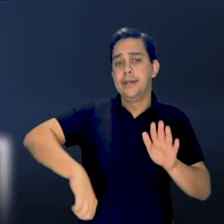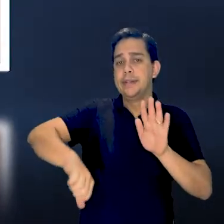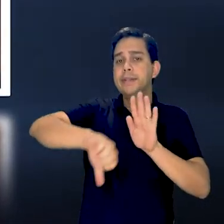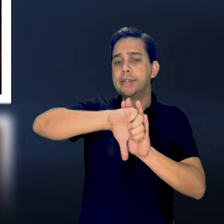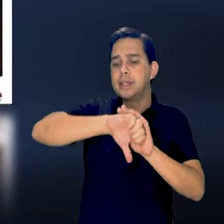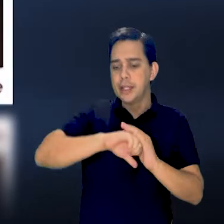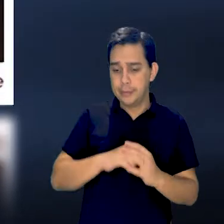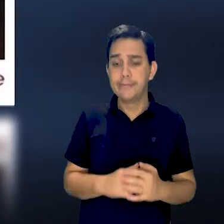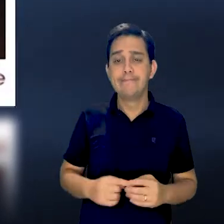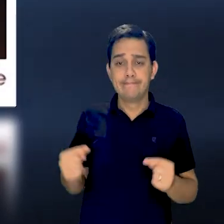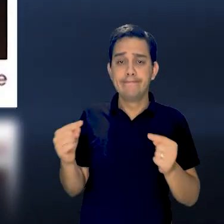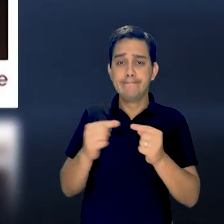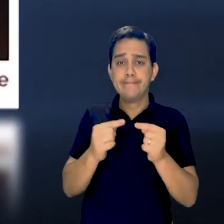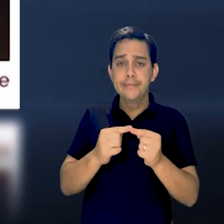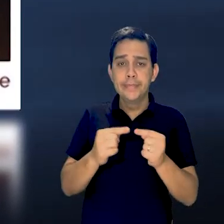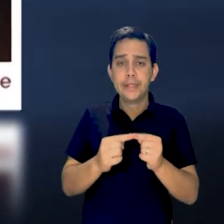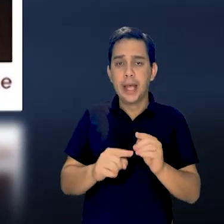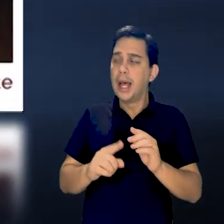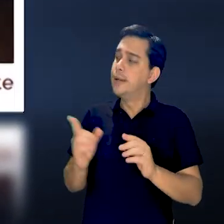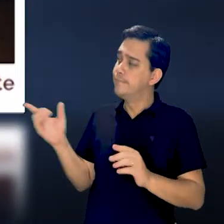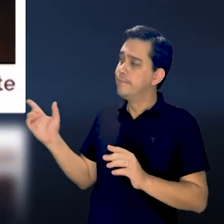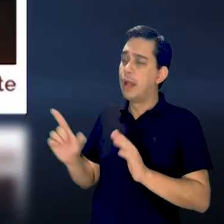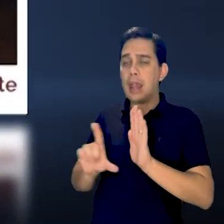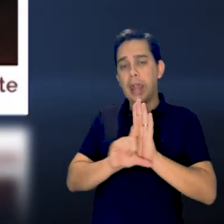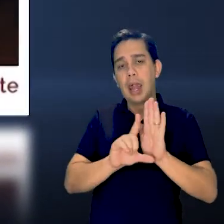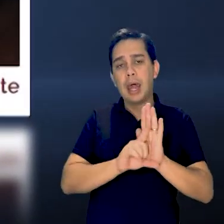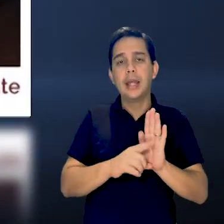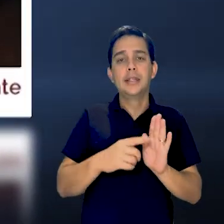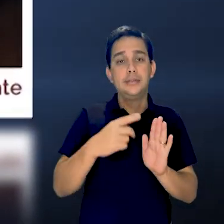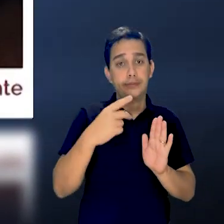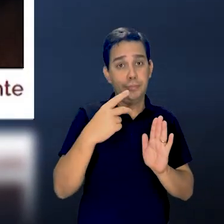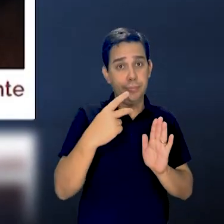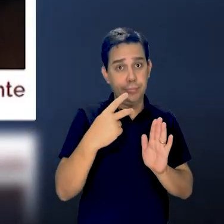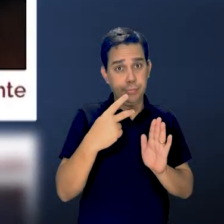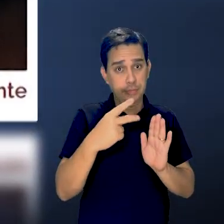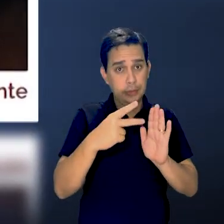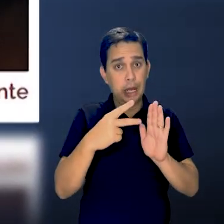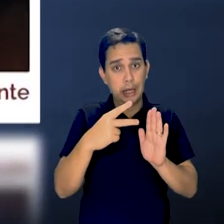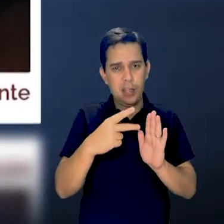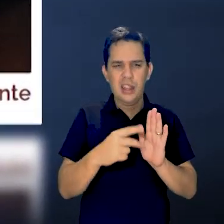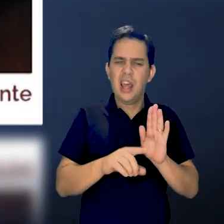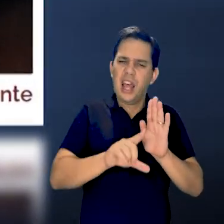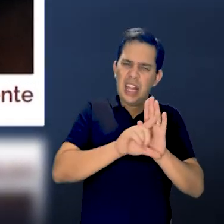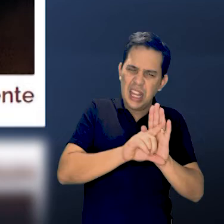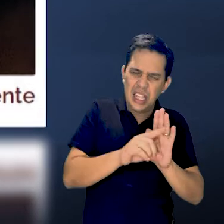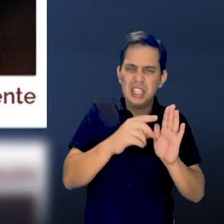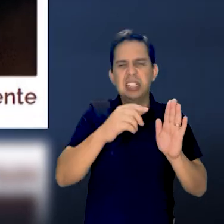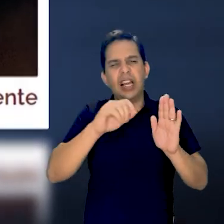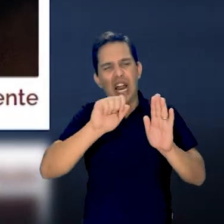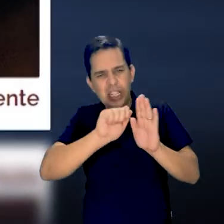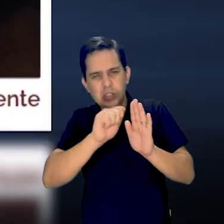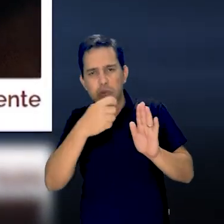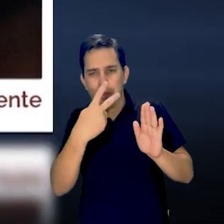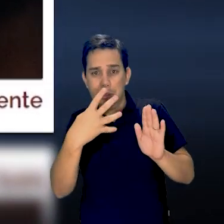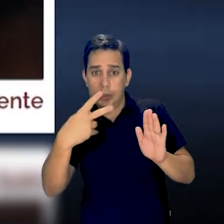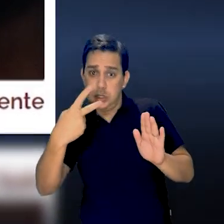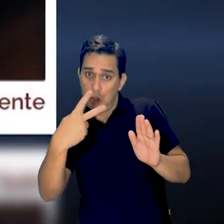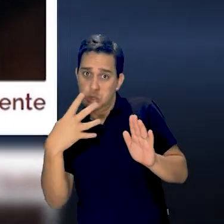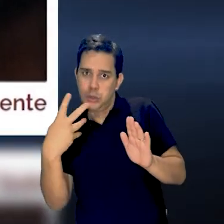na conduta do artigo 240 da Lei 8.069, de 13 de julho